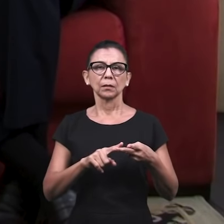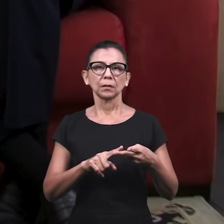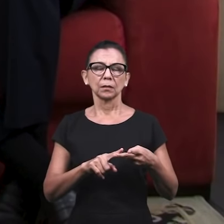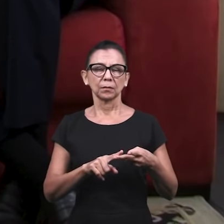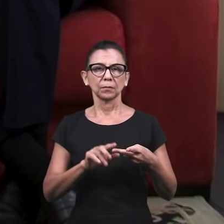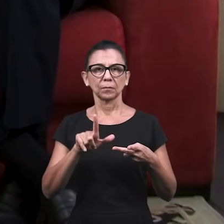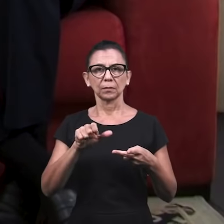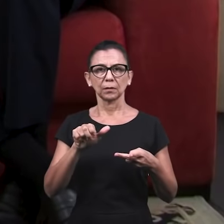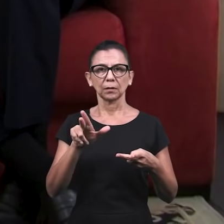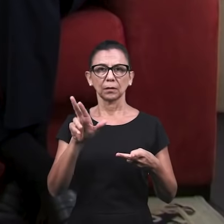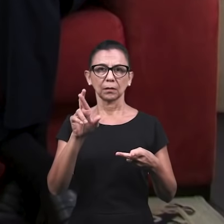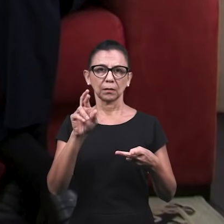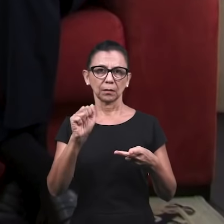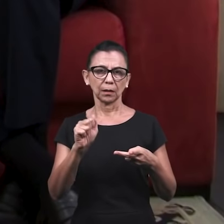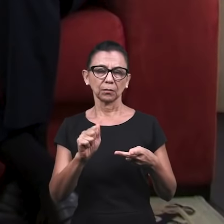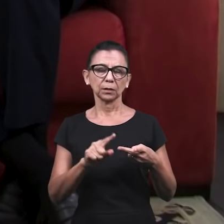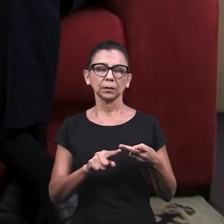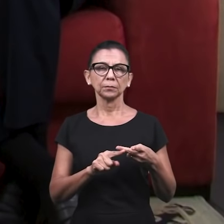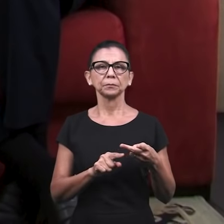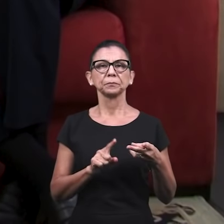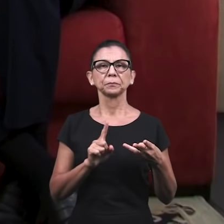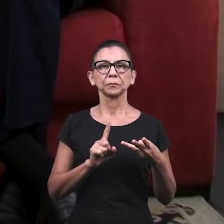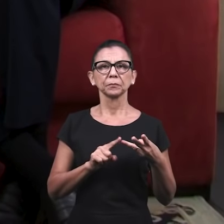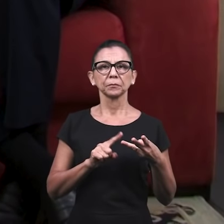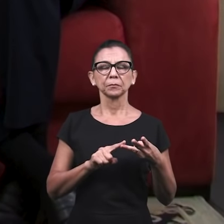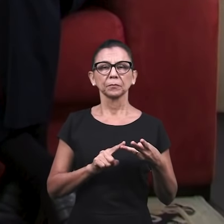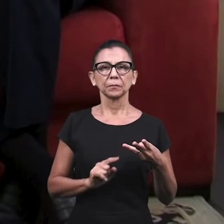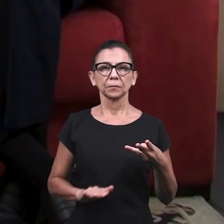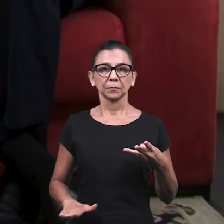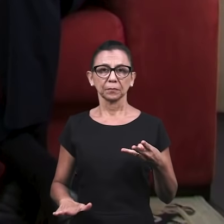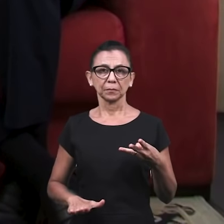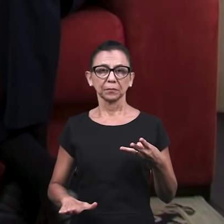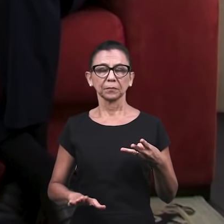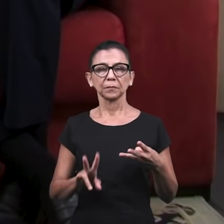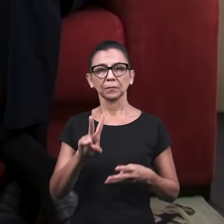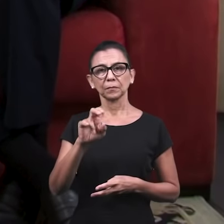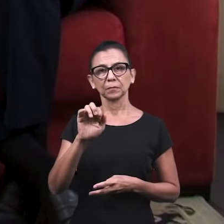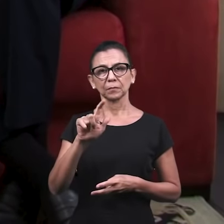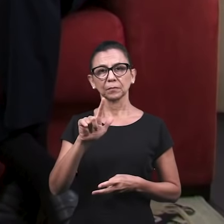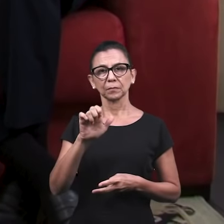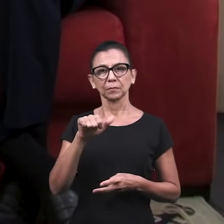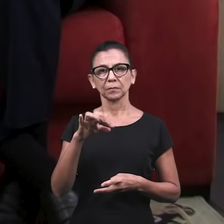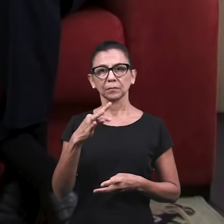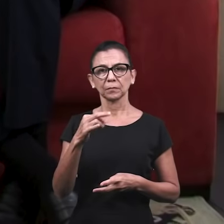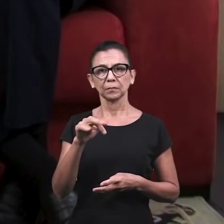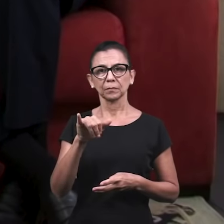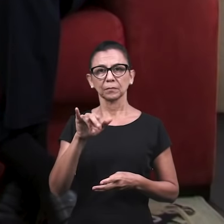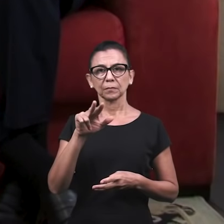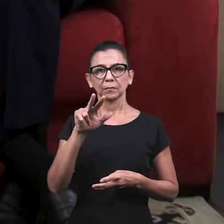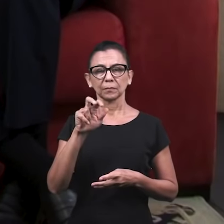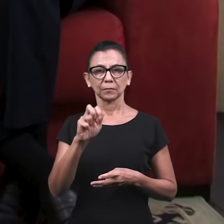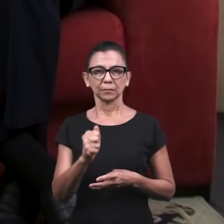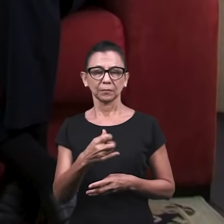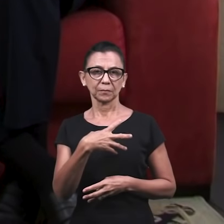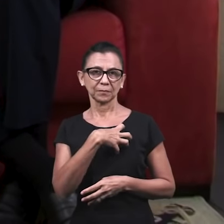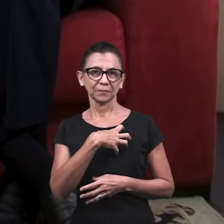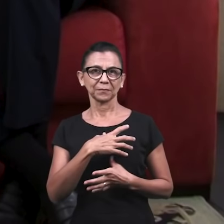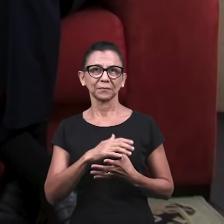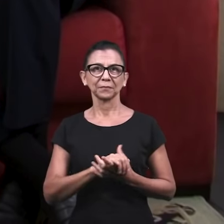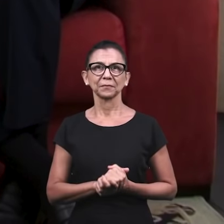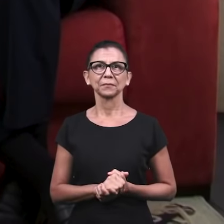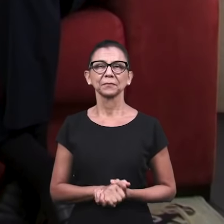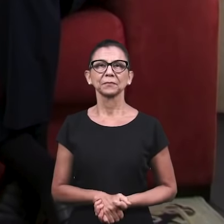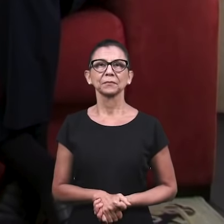Laura Freitas, de Camaçari, Bahia, está junto com seu pai, e uma criança, Valentina Freitas, Camaçari, Bahia. Vamos